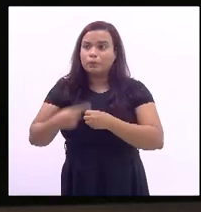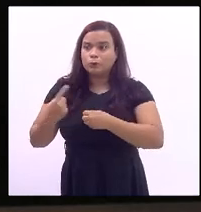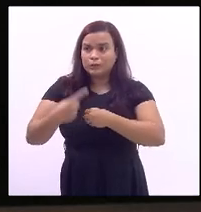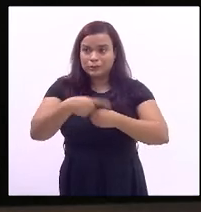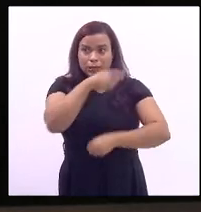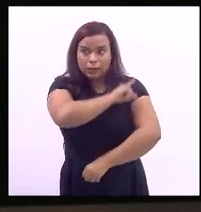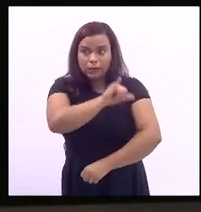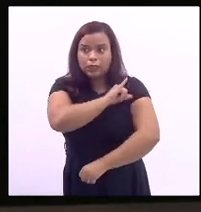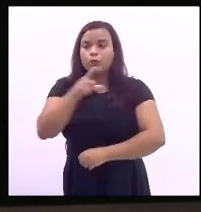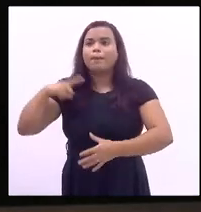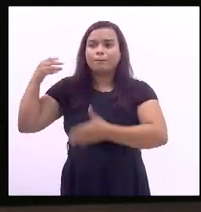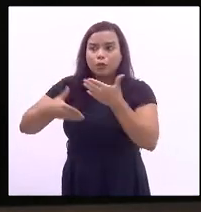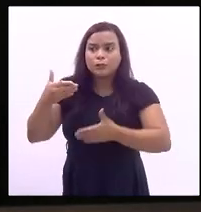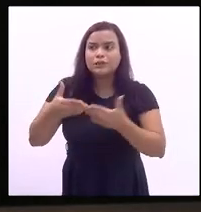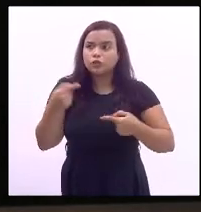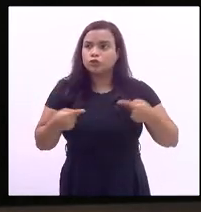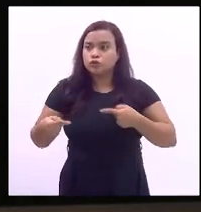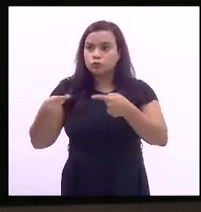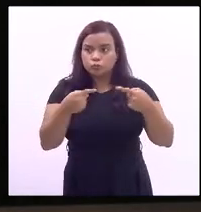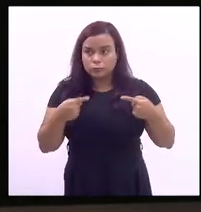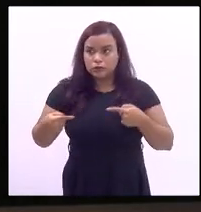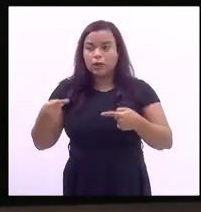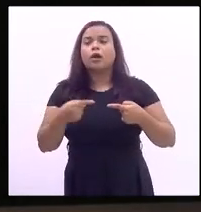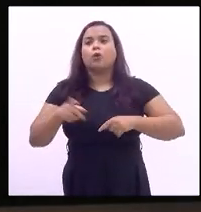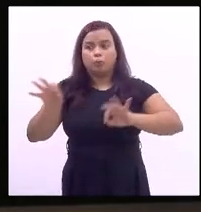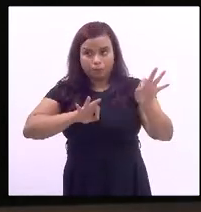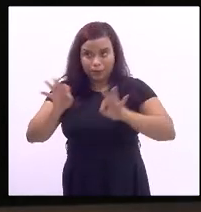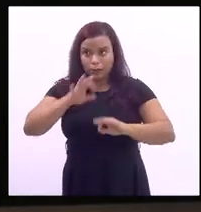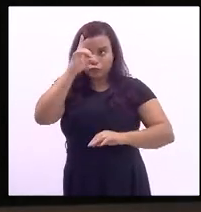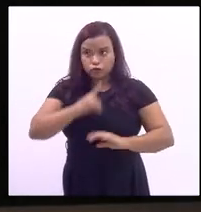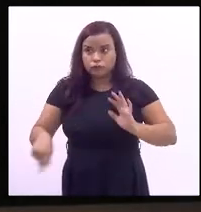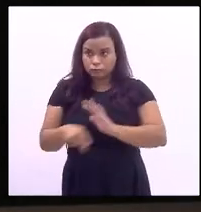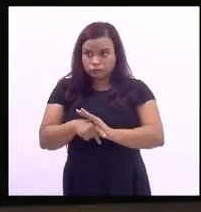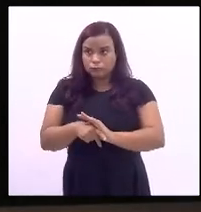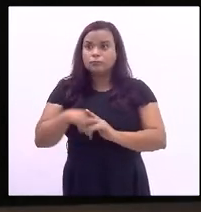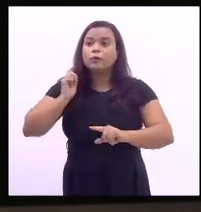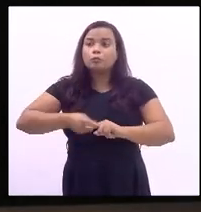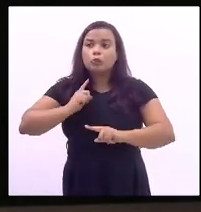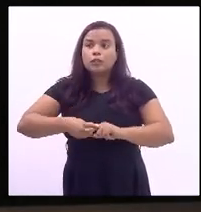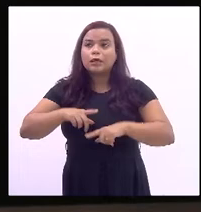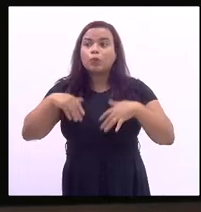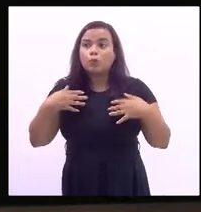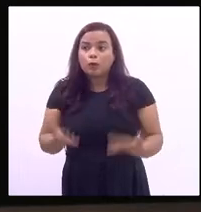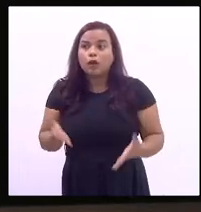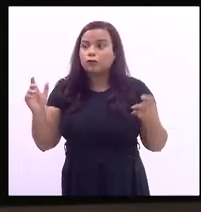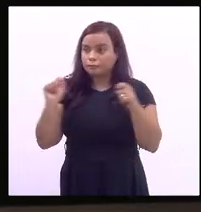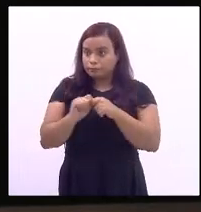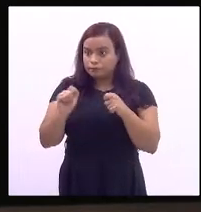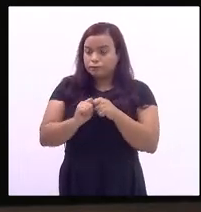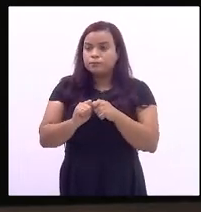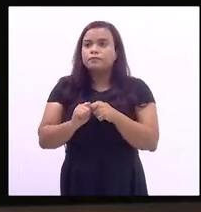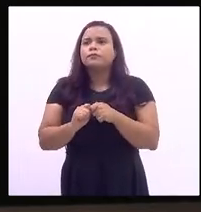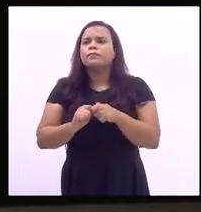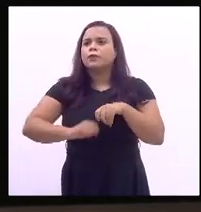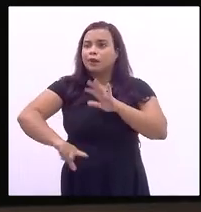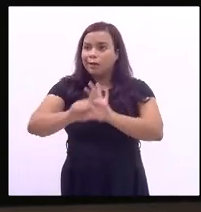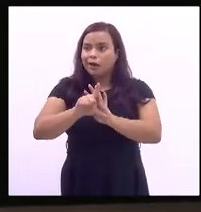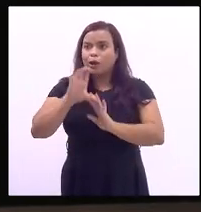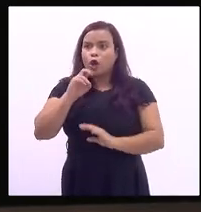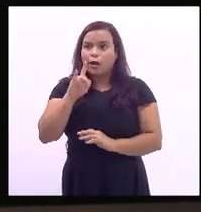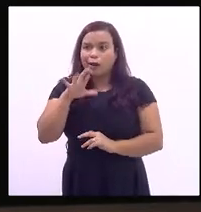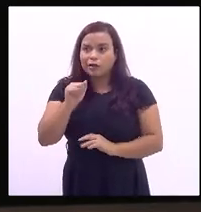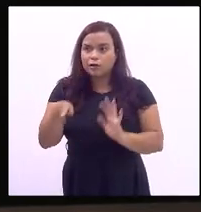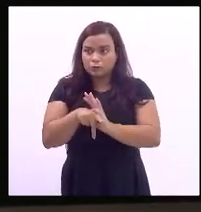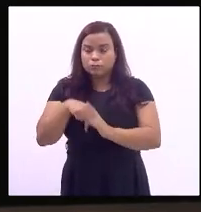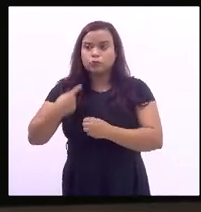de Janeiro tá no processo de discussão do seu plano diretor o que é quando foi feito a Lei Orgânica